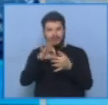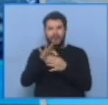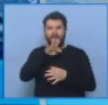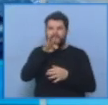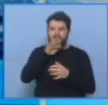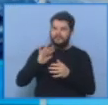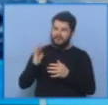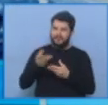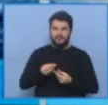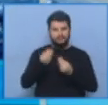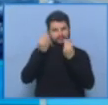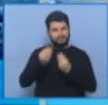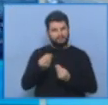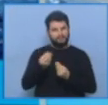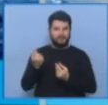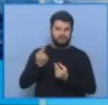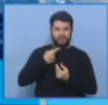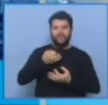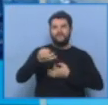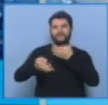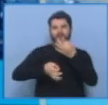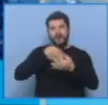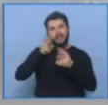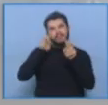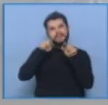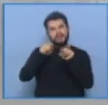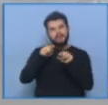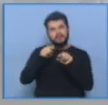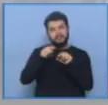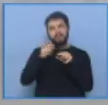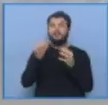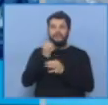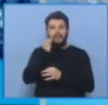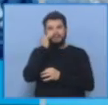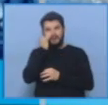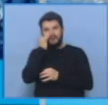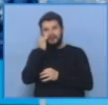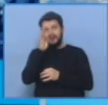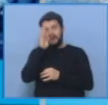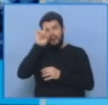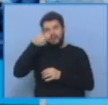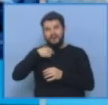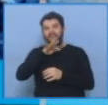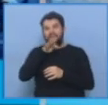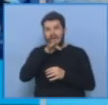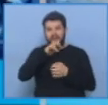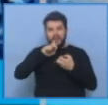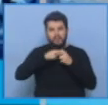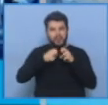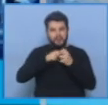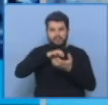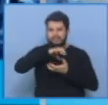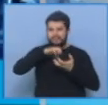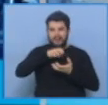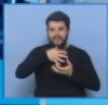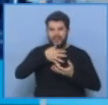e família madura nós devemos falar sobre esse assunto. É doloroso, mas se uma família não é capaz de falar dos seus assuntos